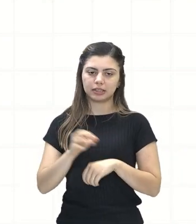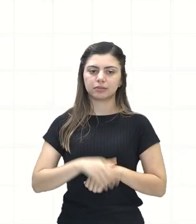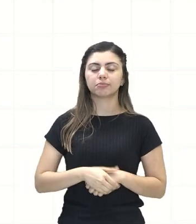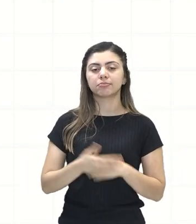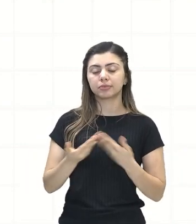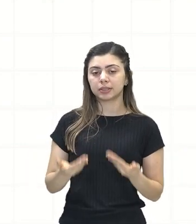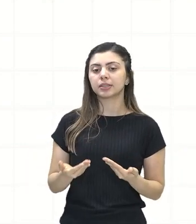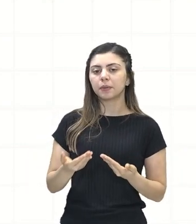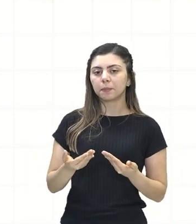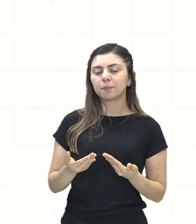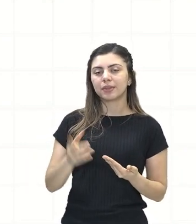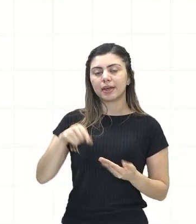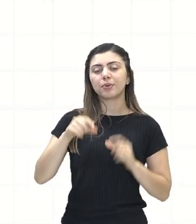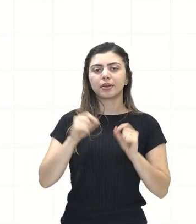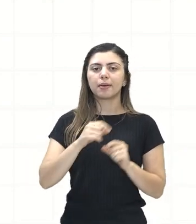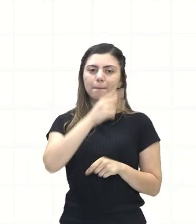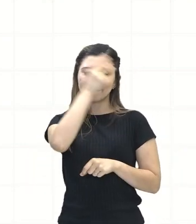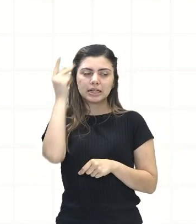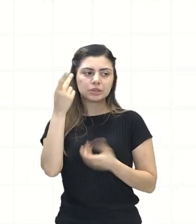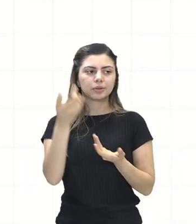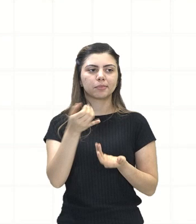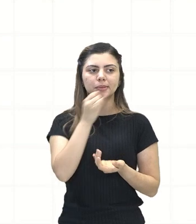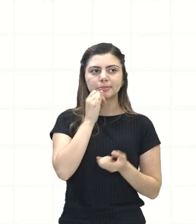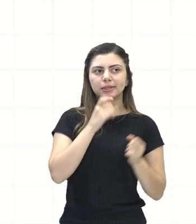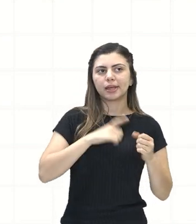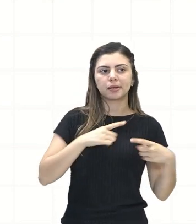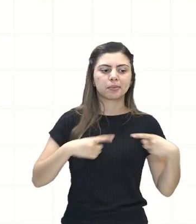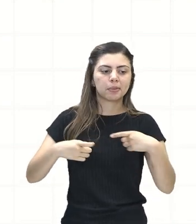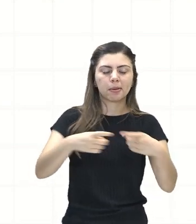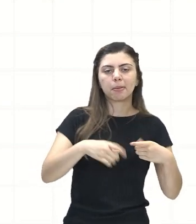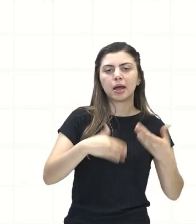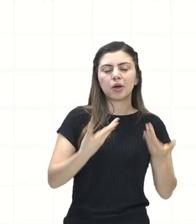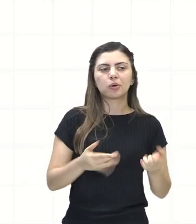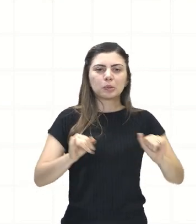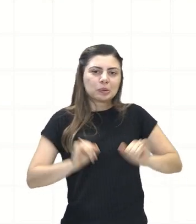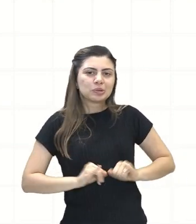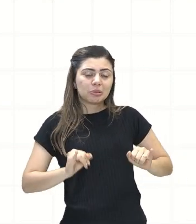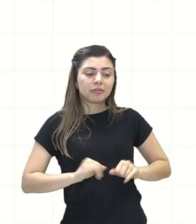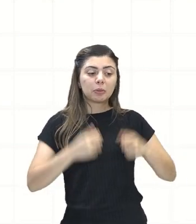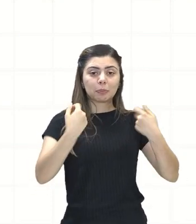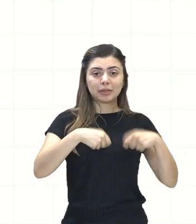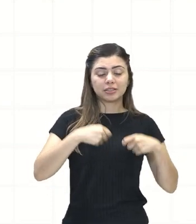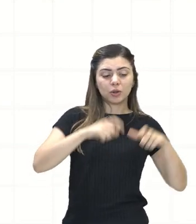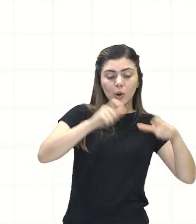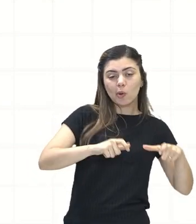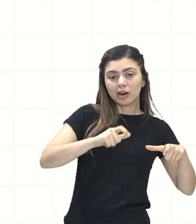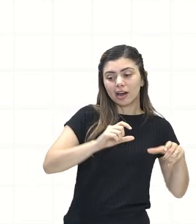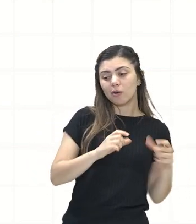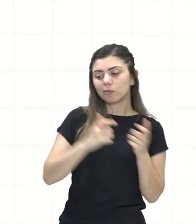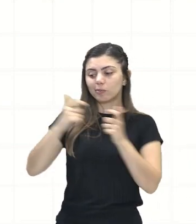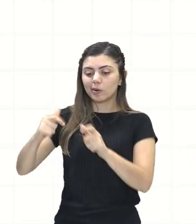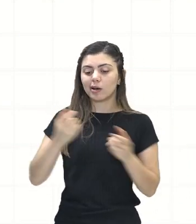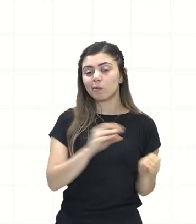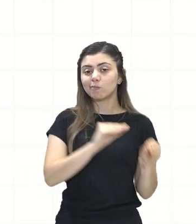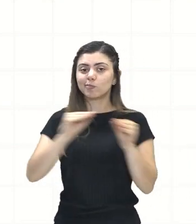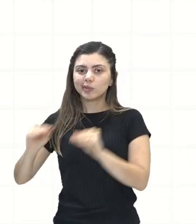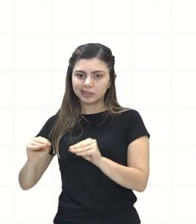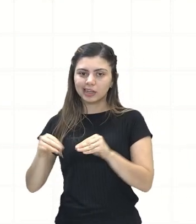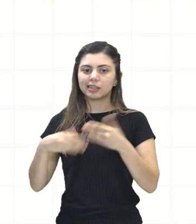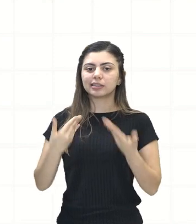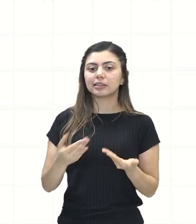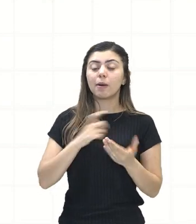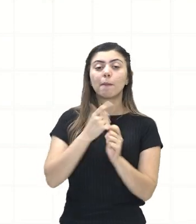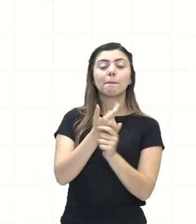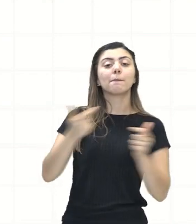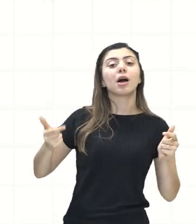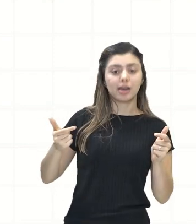são consideradas pessoas que passaram por algum conflito ou tiveram que sair do lugar de onde elas estão, a maior quantidade de